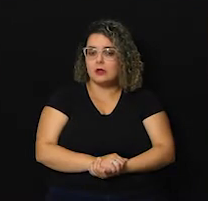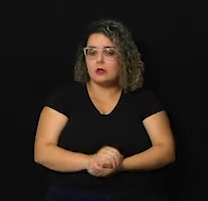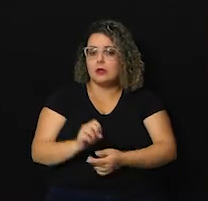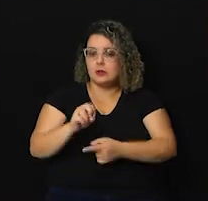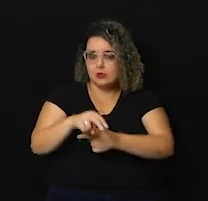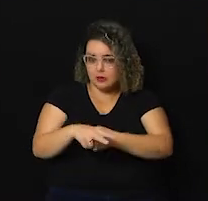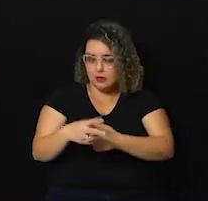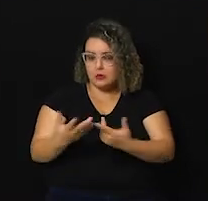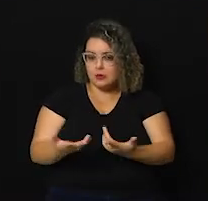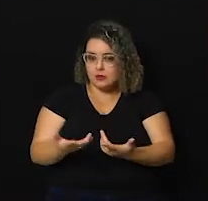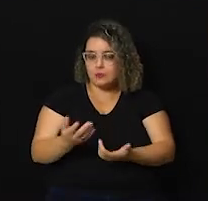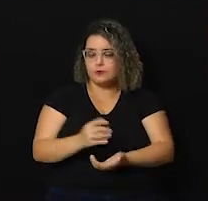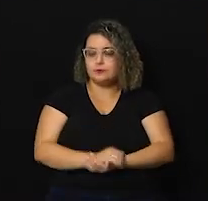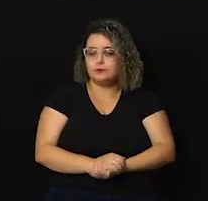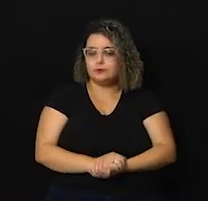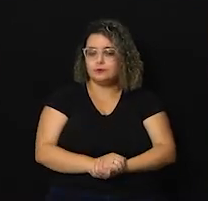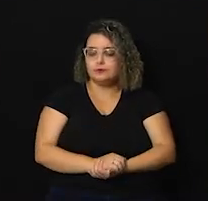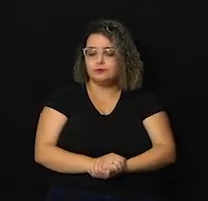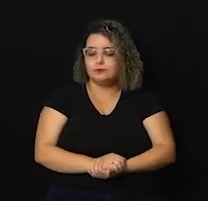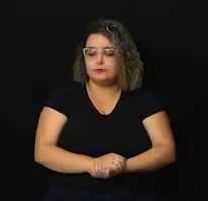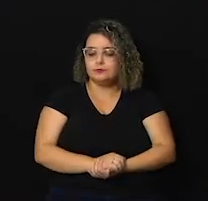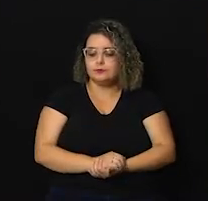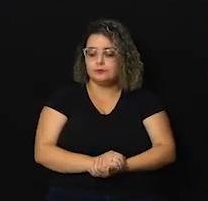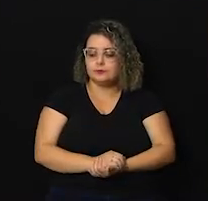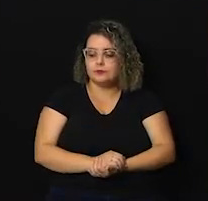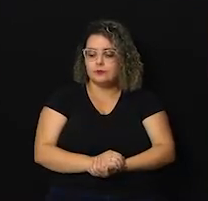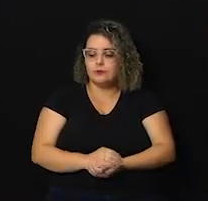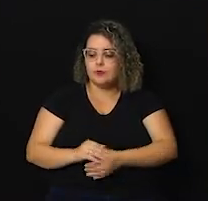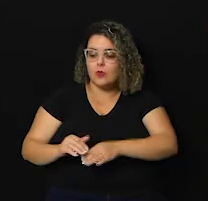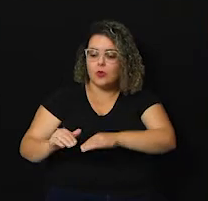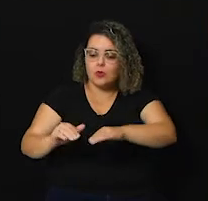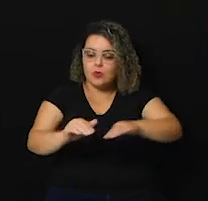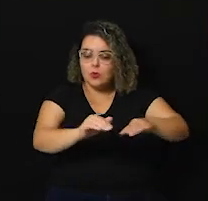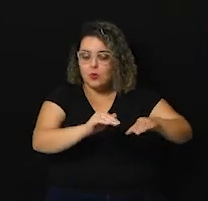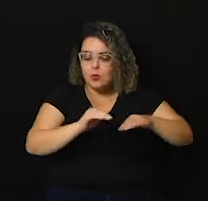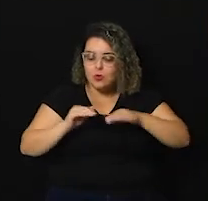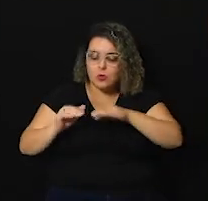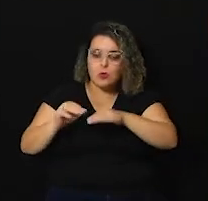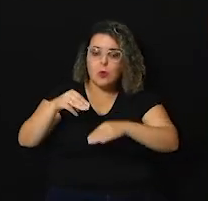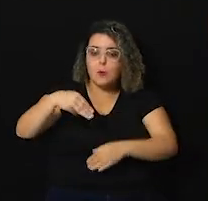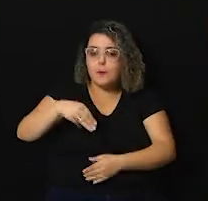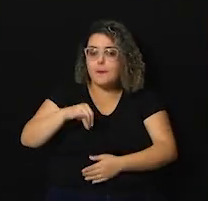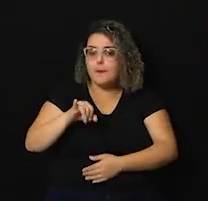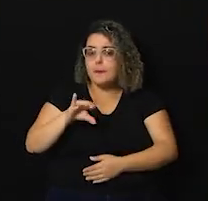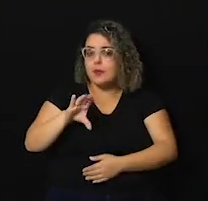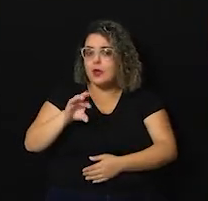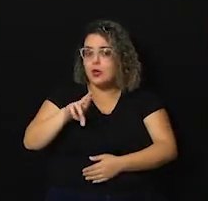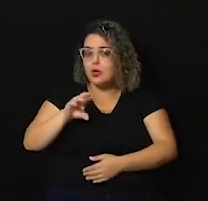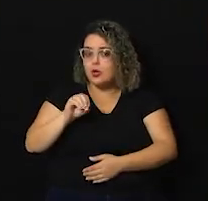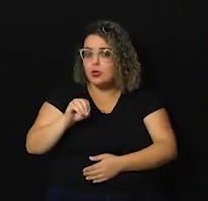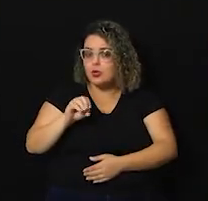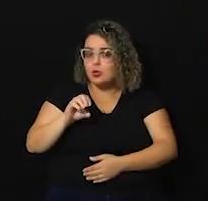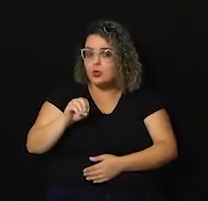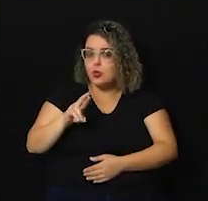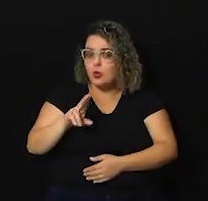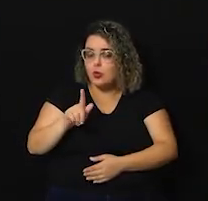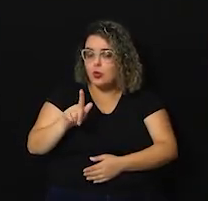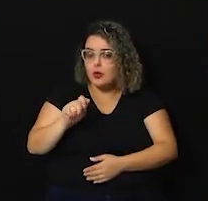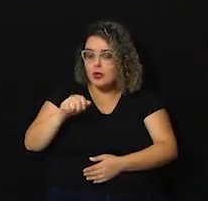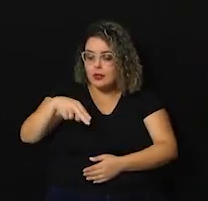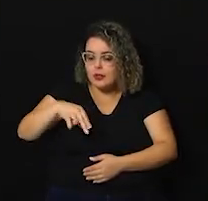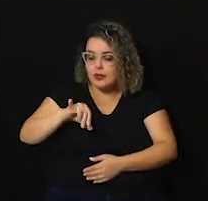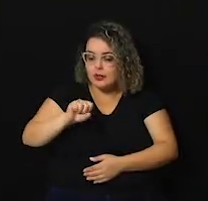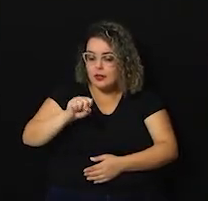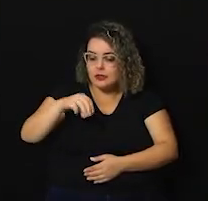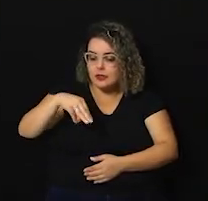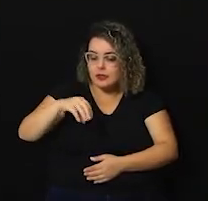agrotóxico, trabalha com a questão da harmonia dos micro-organismos na Terra, que o agrotóxico também destrói.